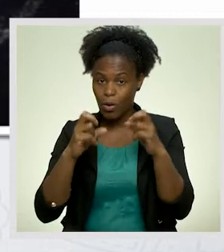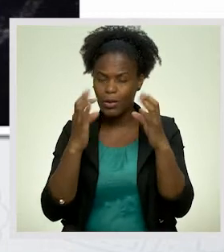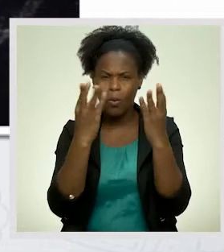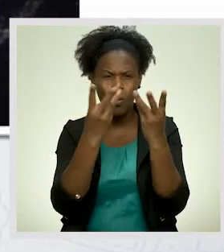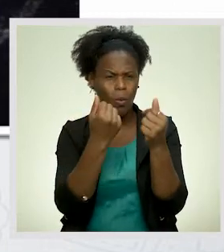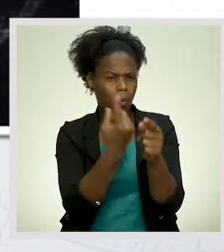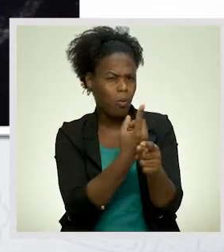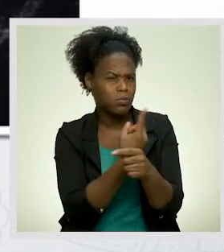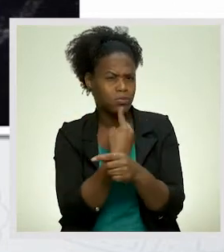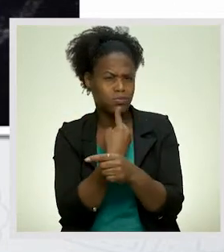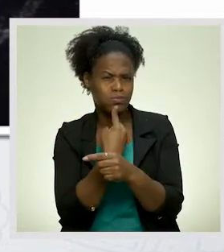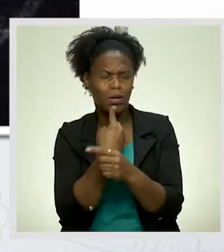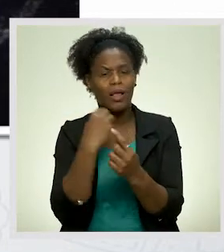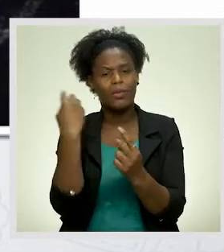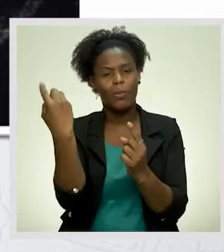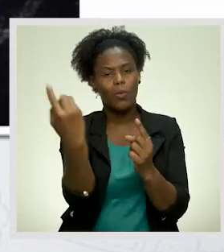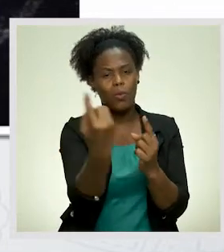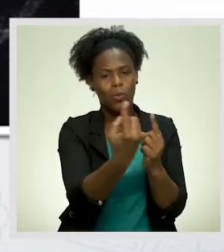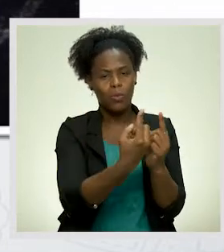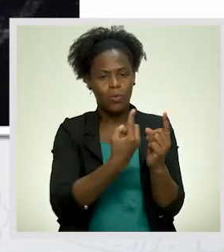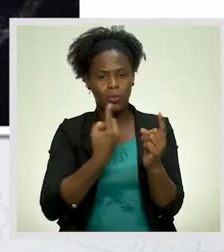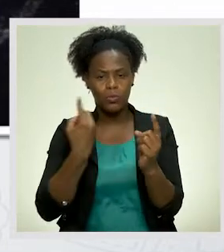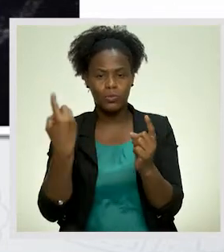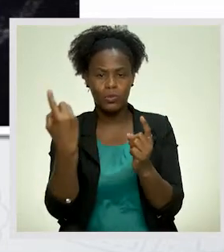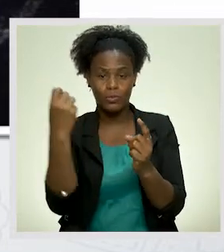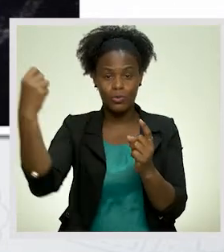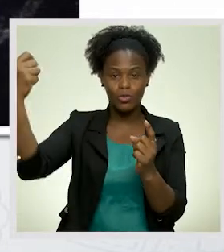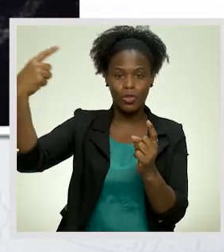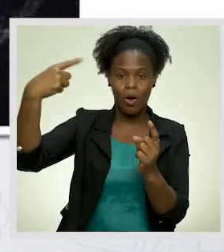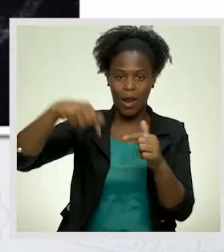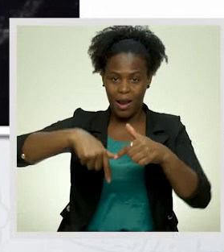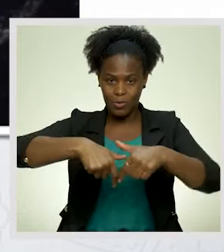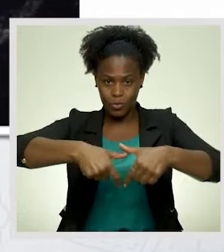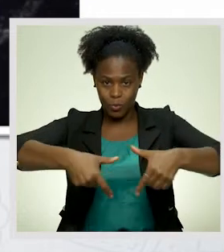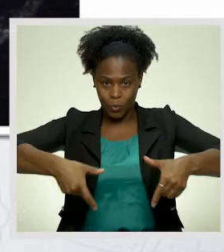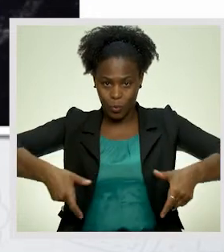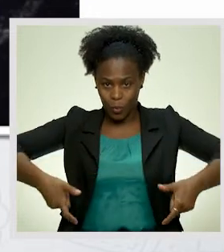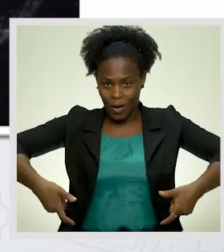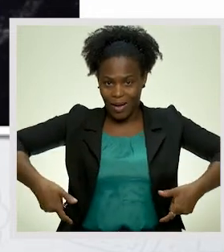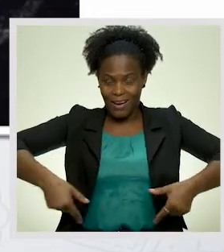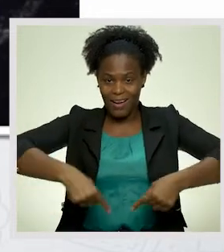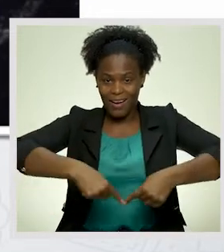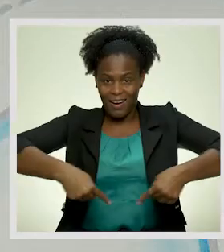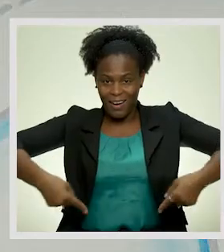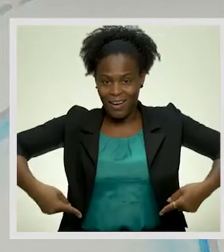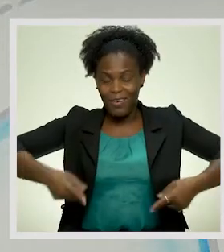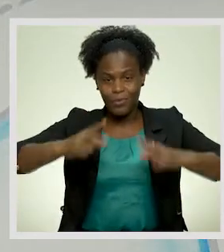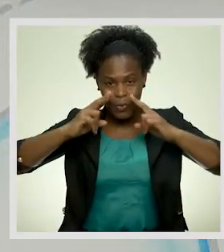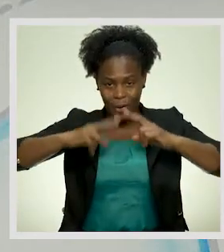também orbitam o Sol. E é nessa cintura que nós encontramos,